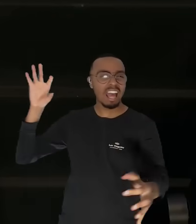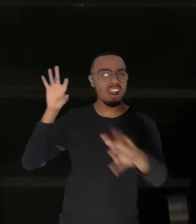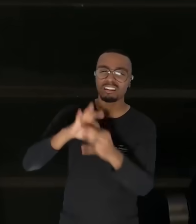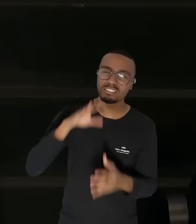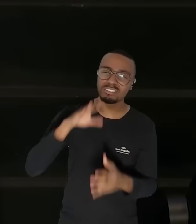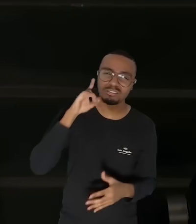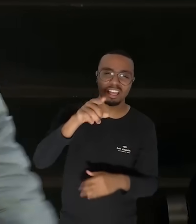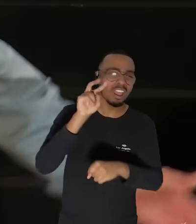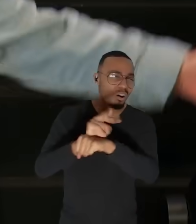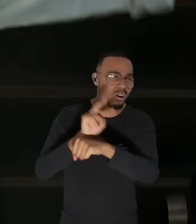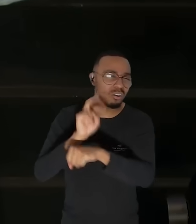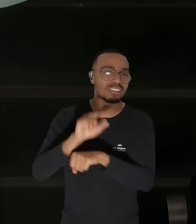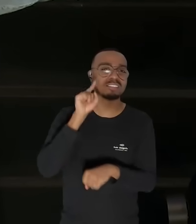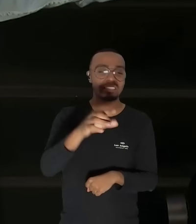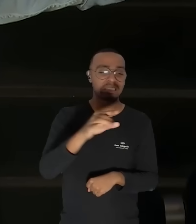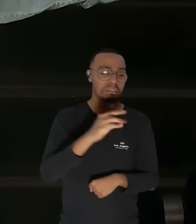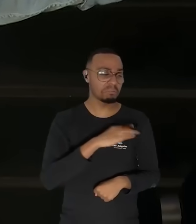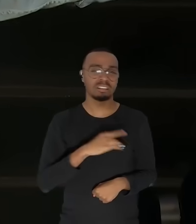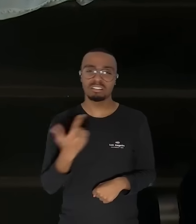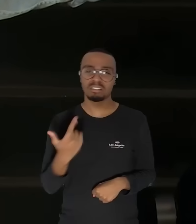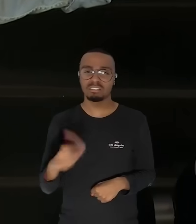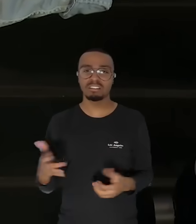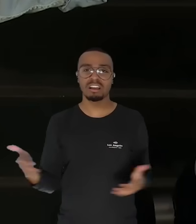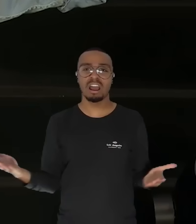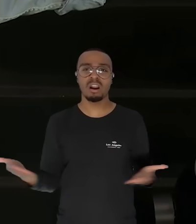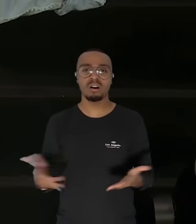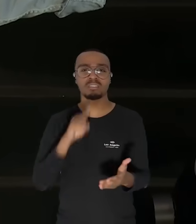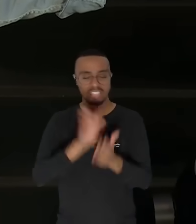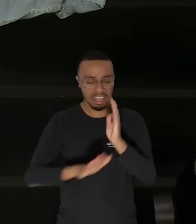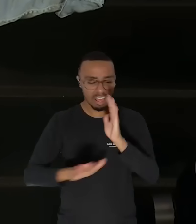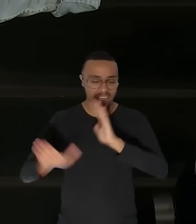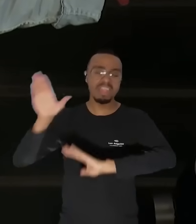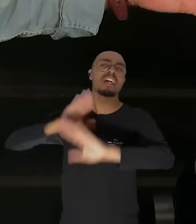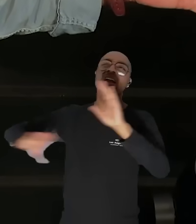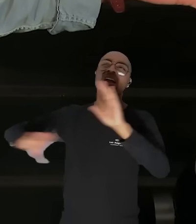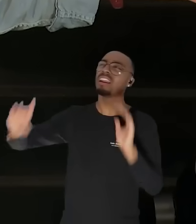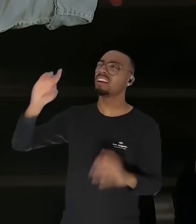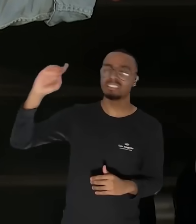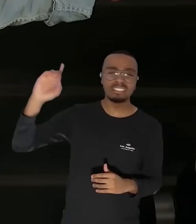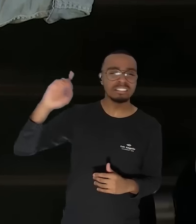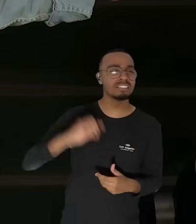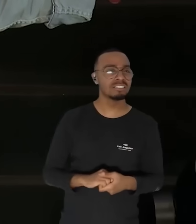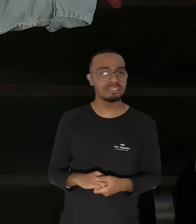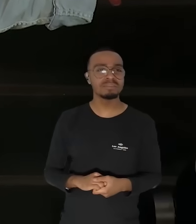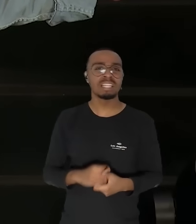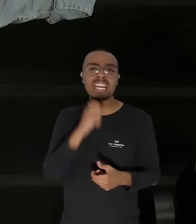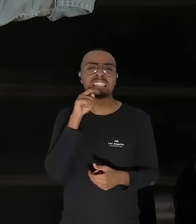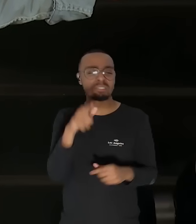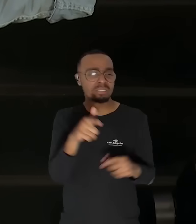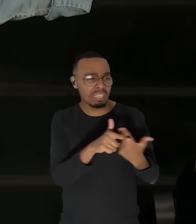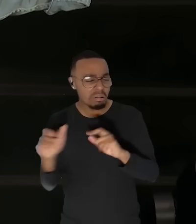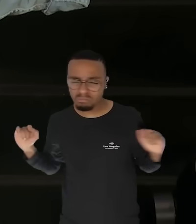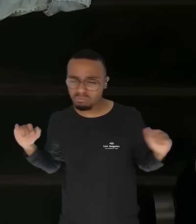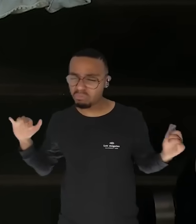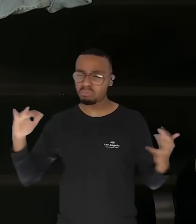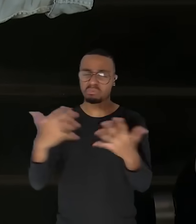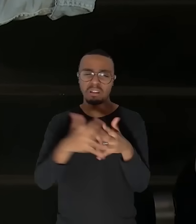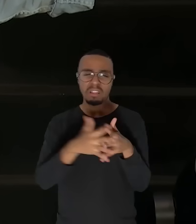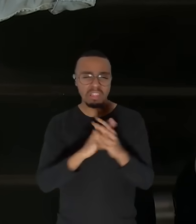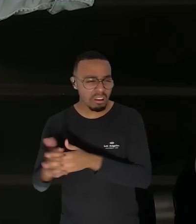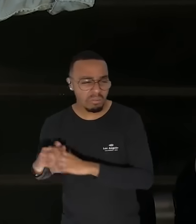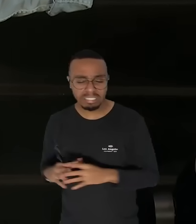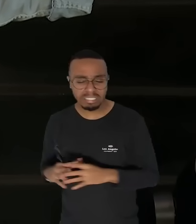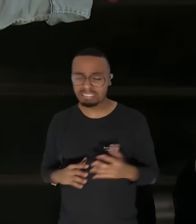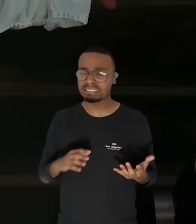de você. Não tenha medo, enche a tua boca de aleluia, enche a tua boca de glória a Deus, enche a tua boca no meio dessa luta, no meio dessa tempestade. tempestade. Enche a